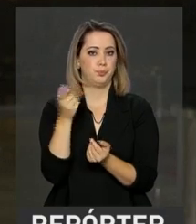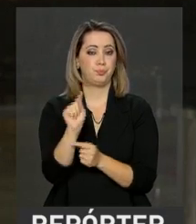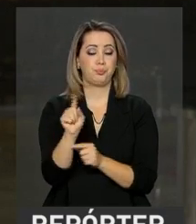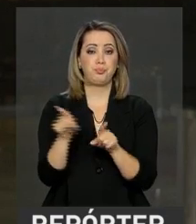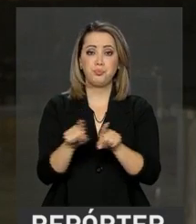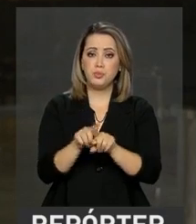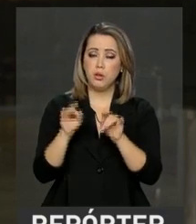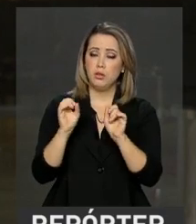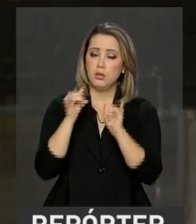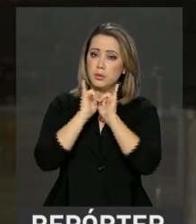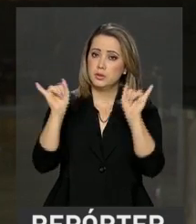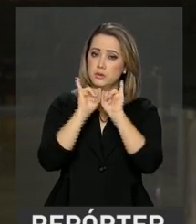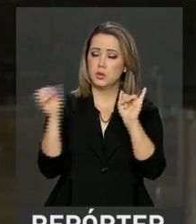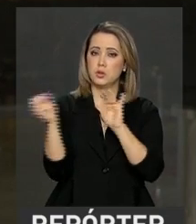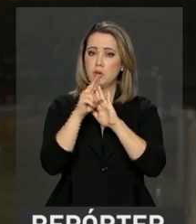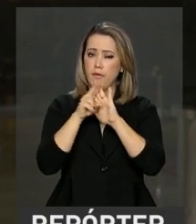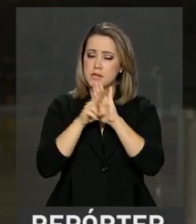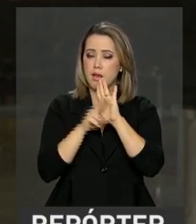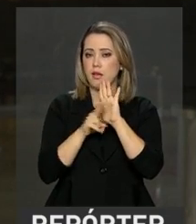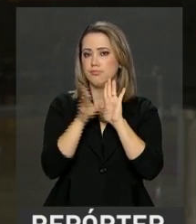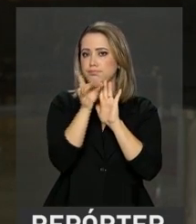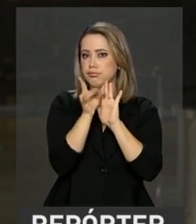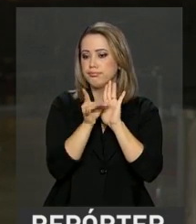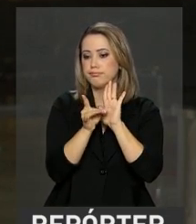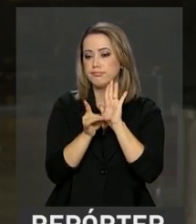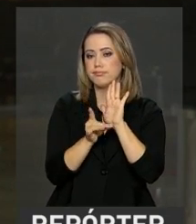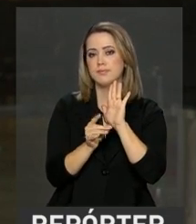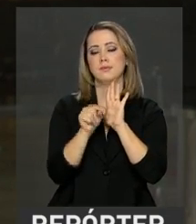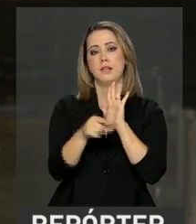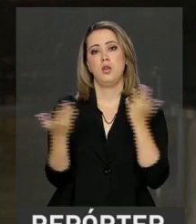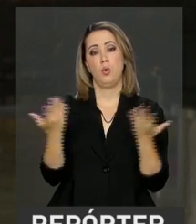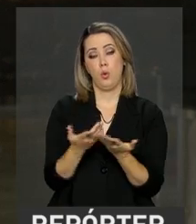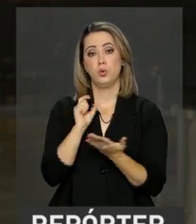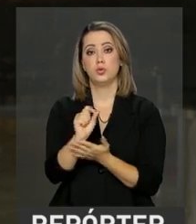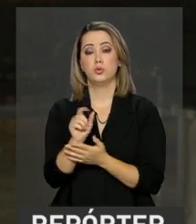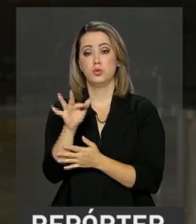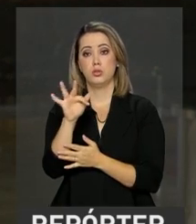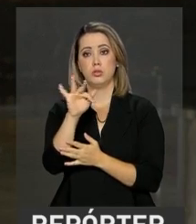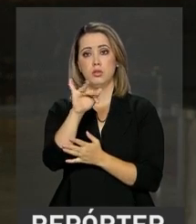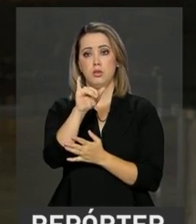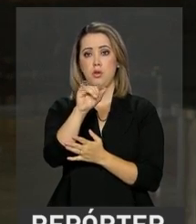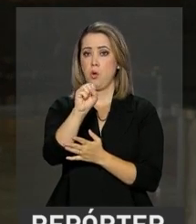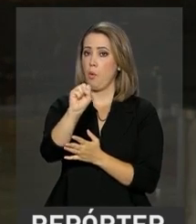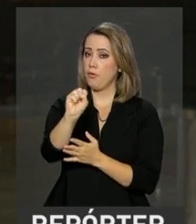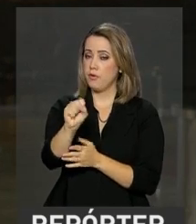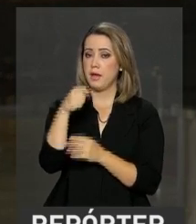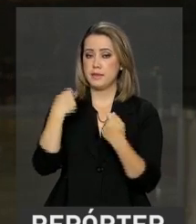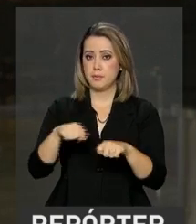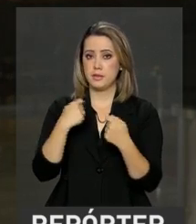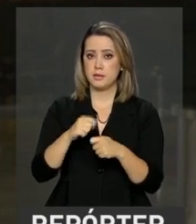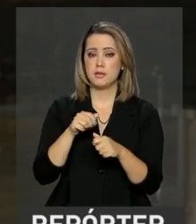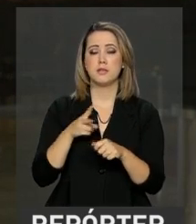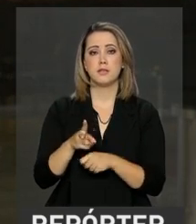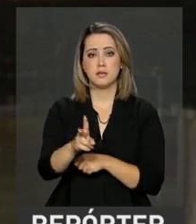serão lançadas as diretrizes do novo fiéis de acordo com as regras atuais o financiamento deve ser renovado a